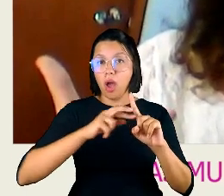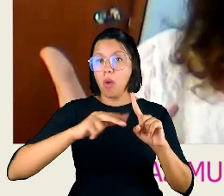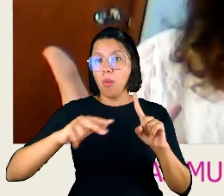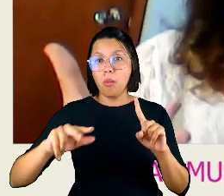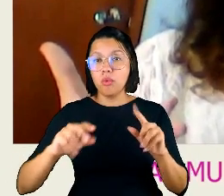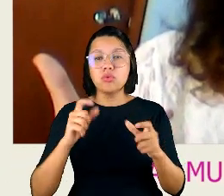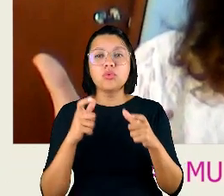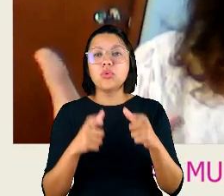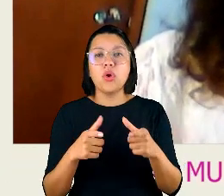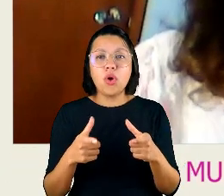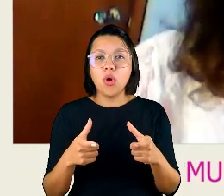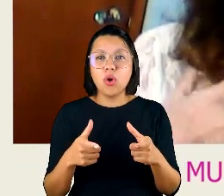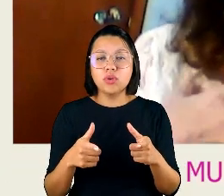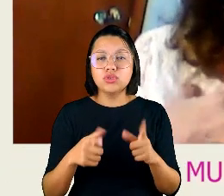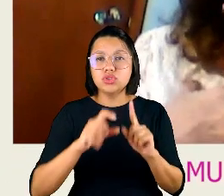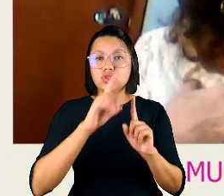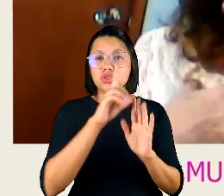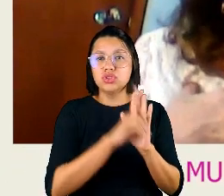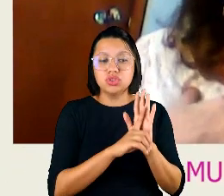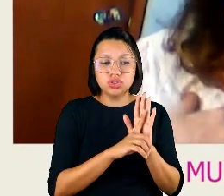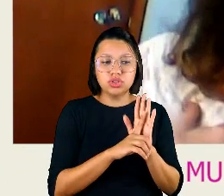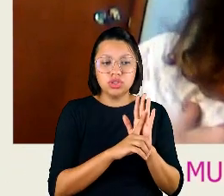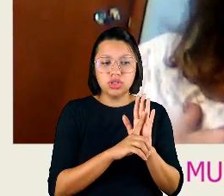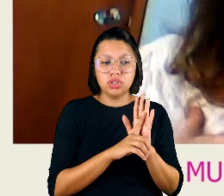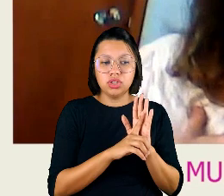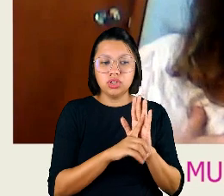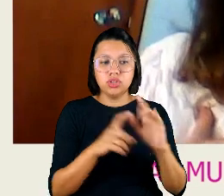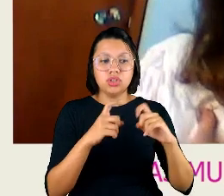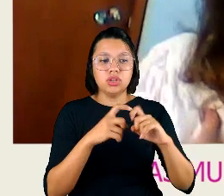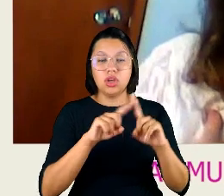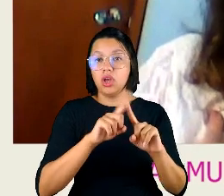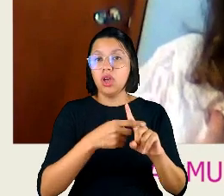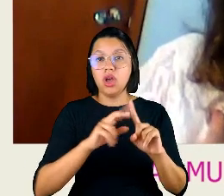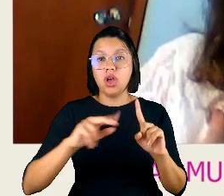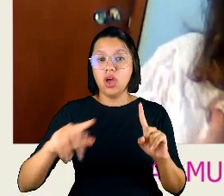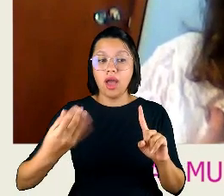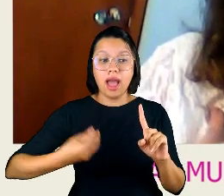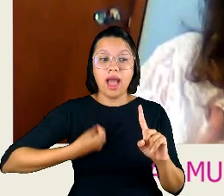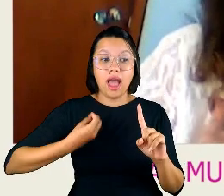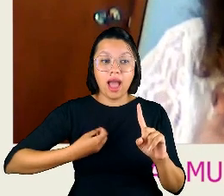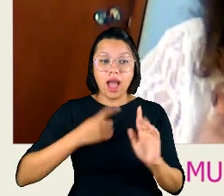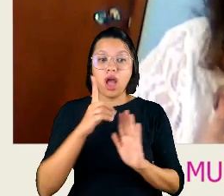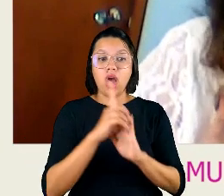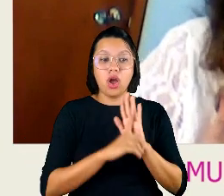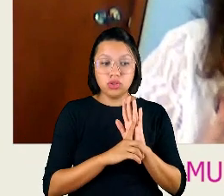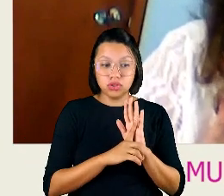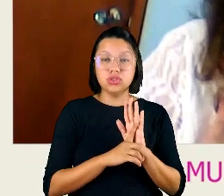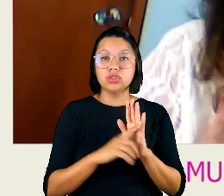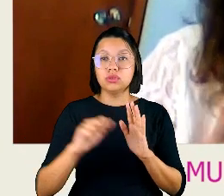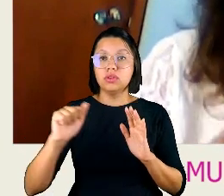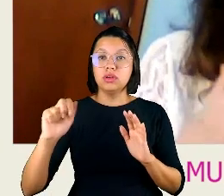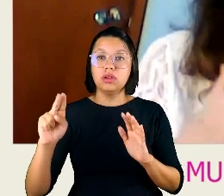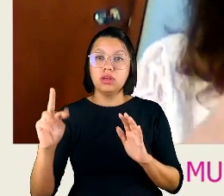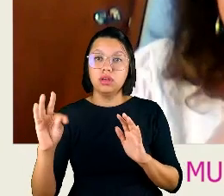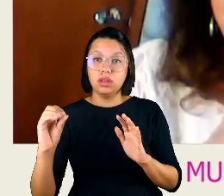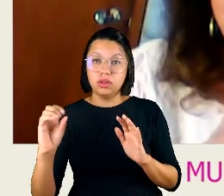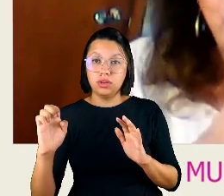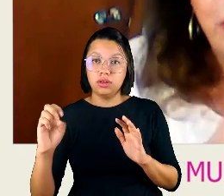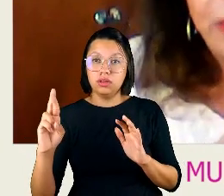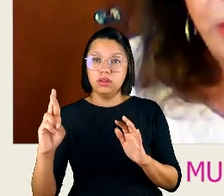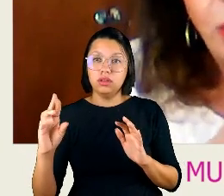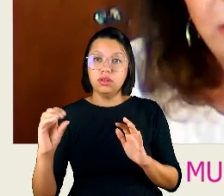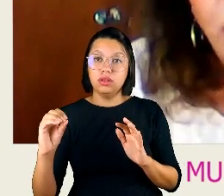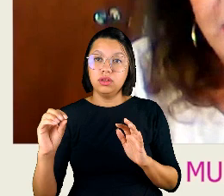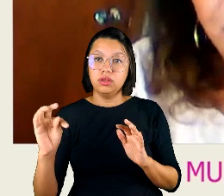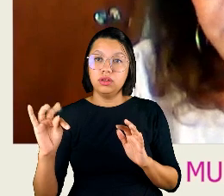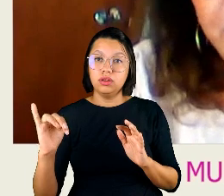sexuais reprodutivos existe o direito ao autoerotismo. Há 8 anos eu